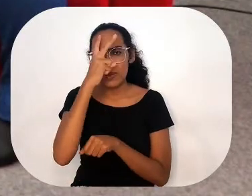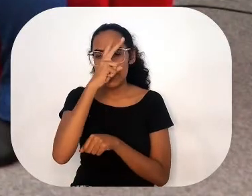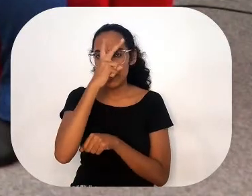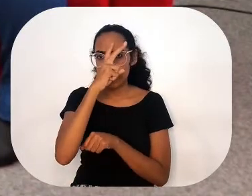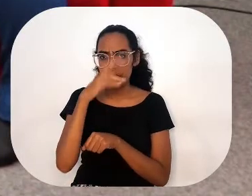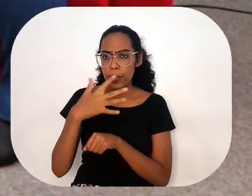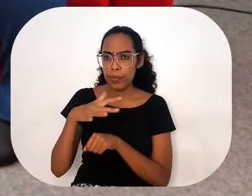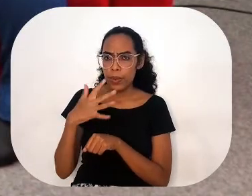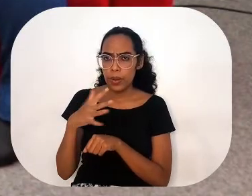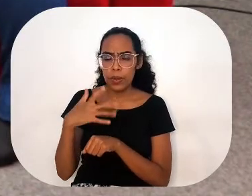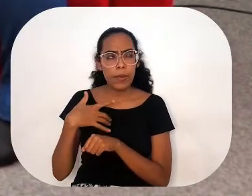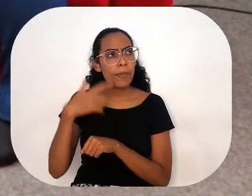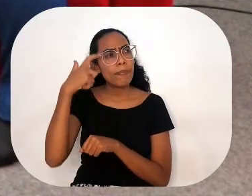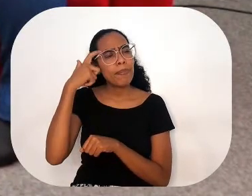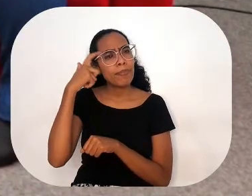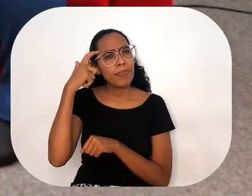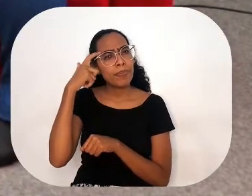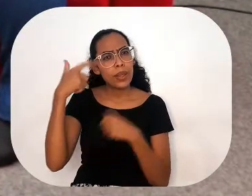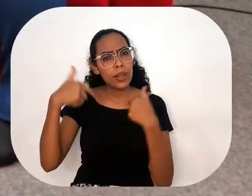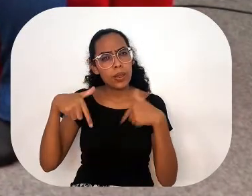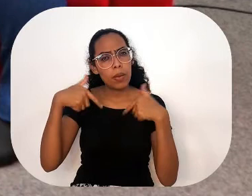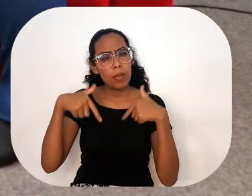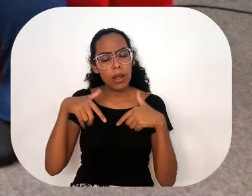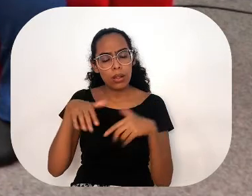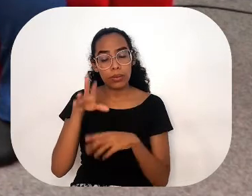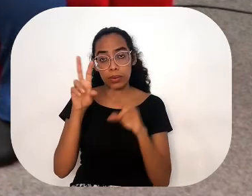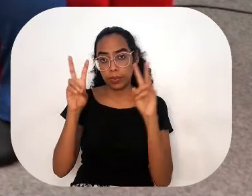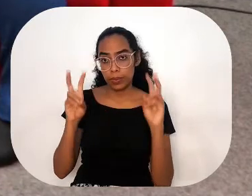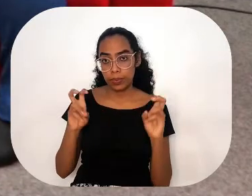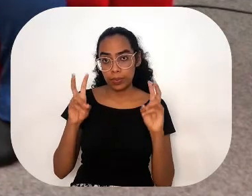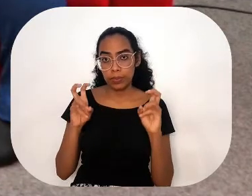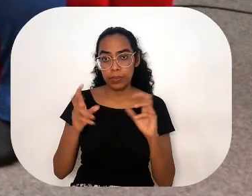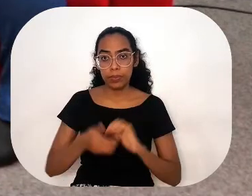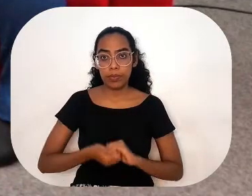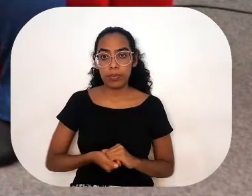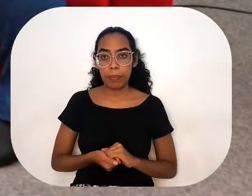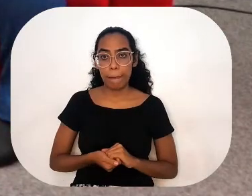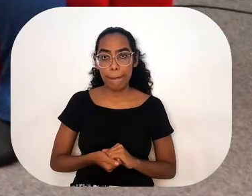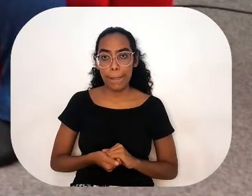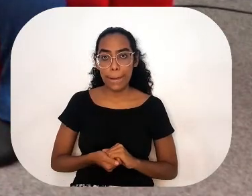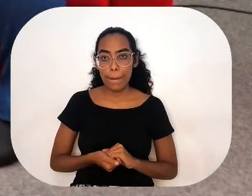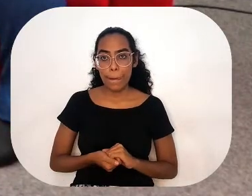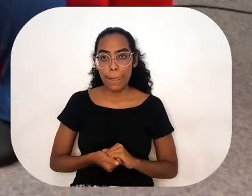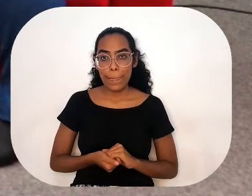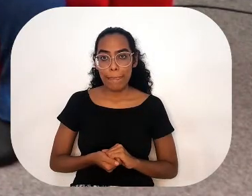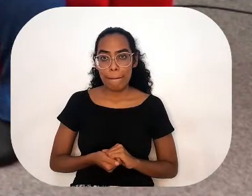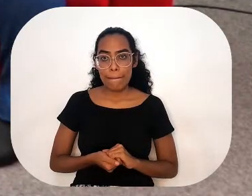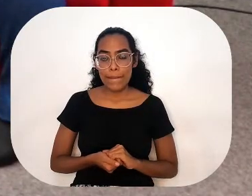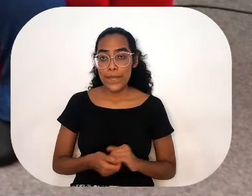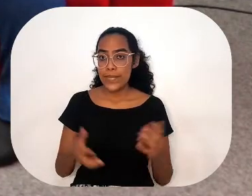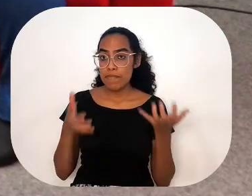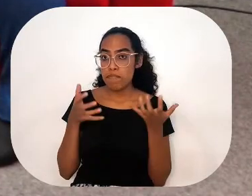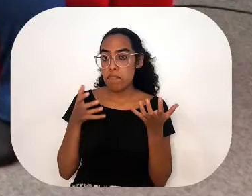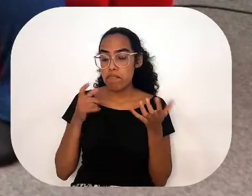mas eu me lembro que quando Pensei em fazer esse trabalho sobre a Raquel de Queiroz eu pensei em fazer não só